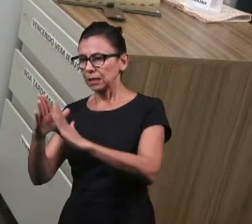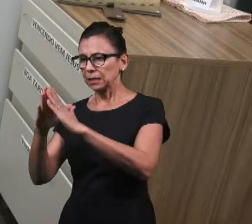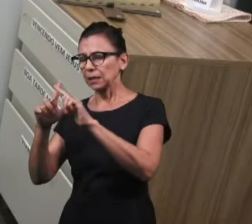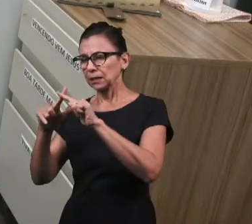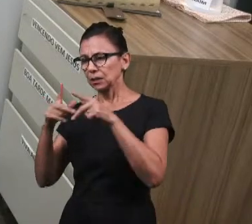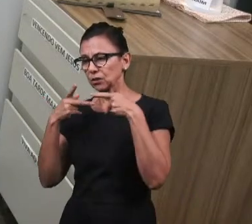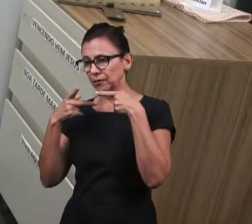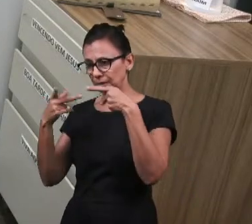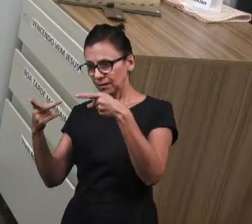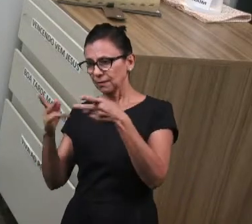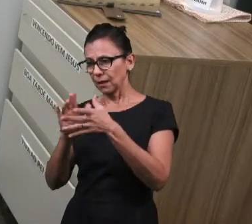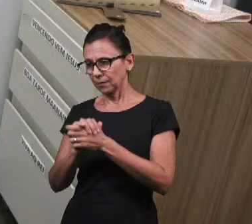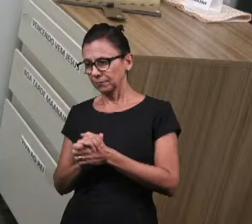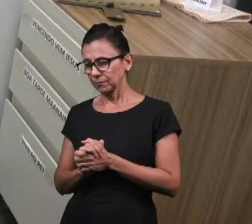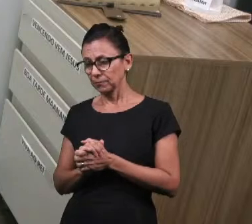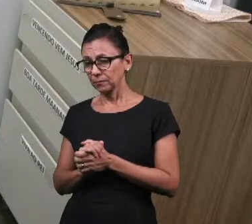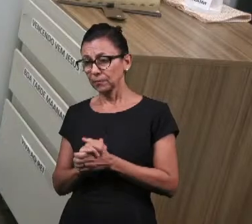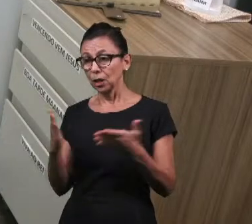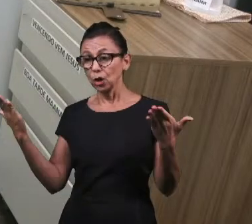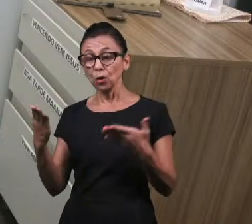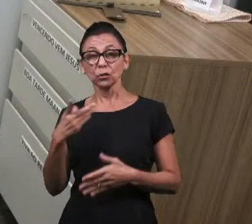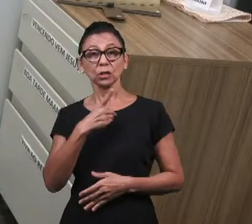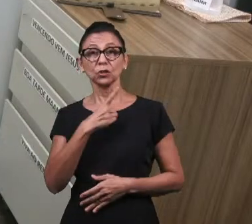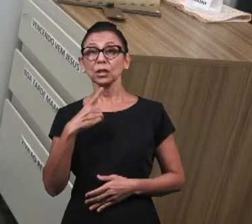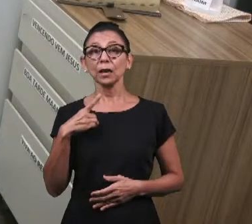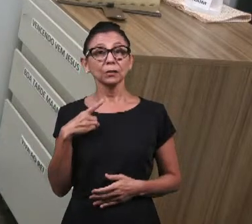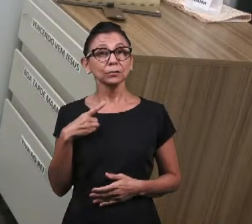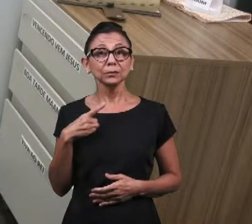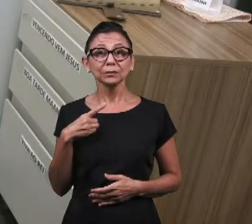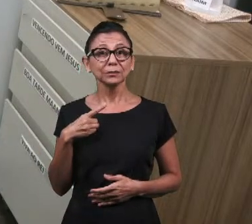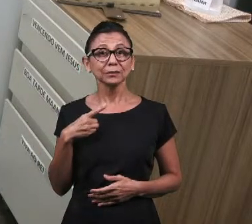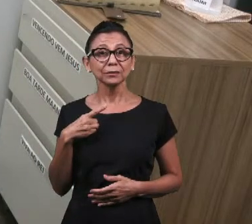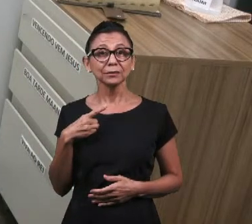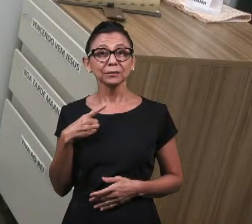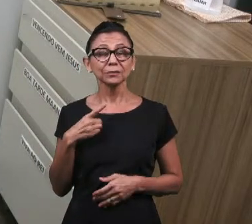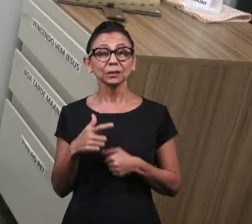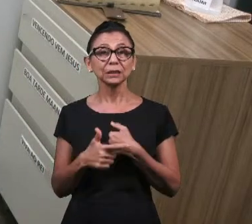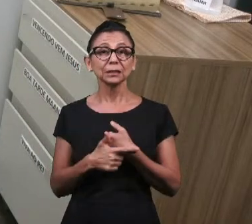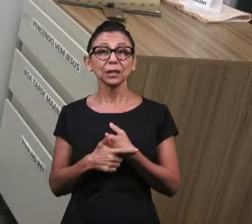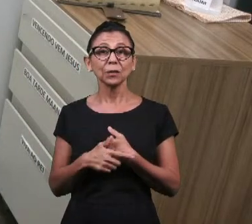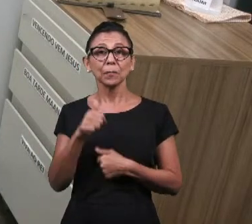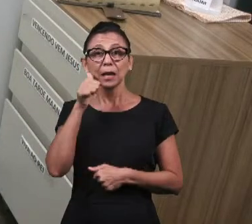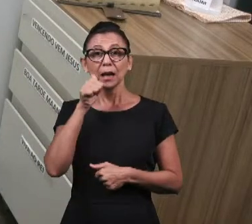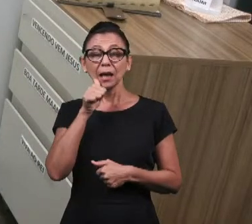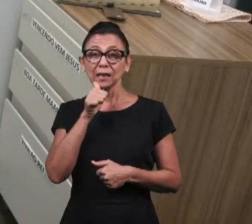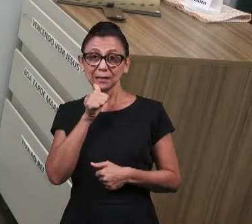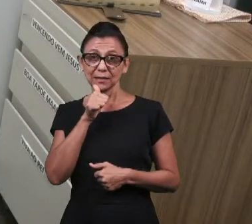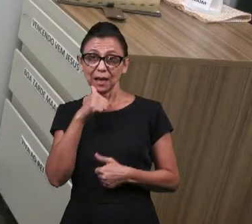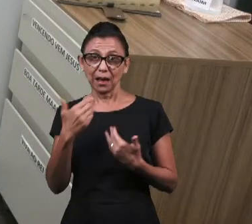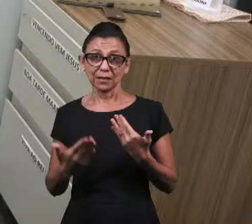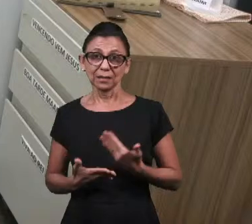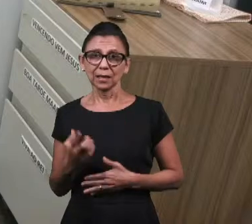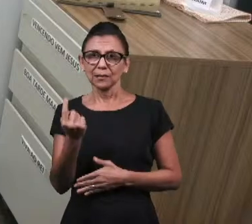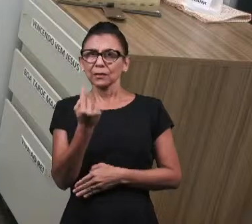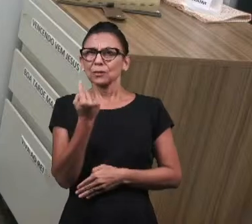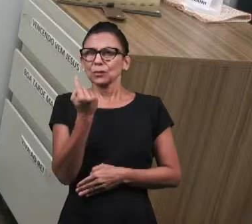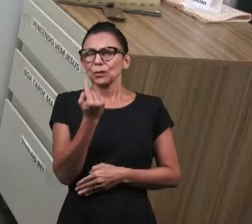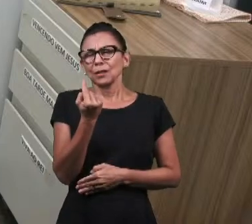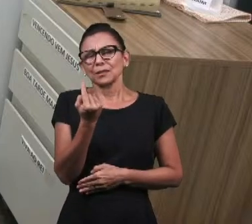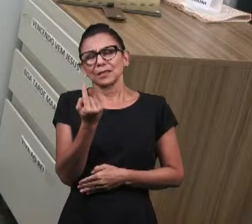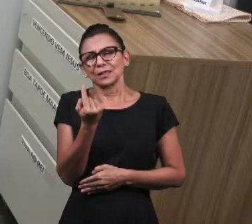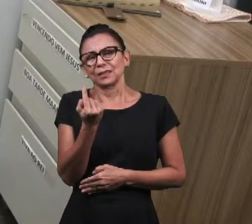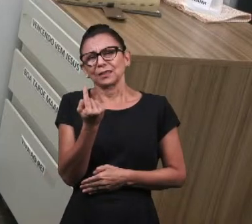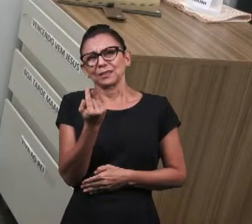oração. Digo isso porque essa irmã ficou 15 anos sozinha, fazendo culto no lar, um momento com a família. E nós não